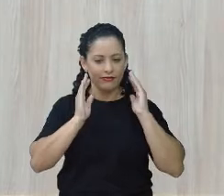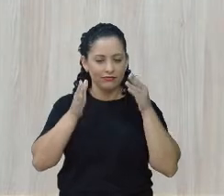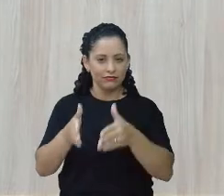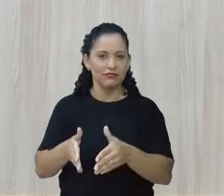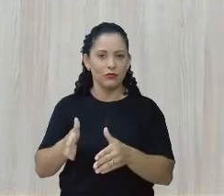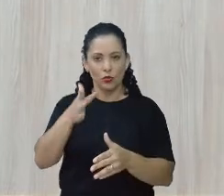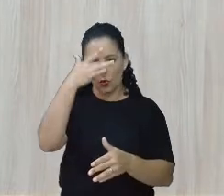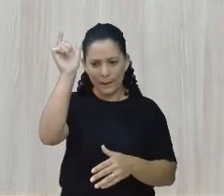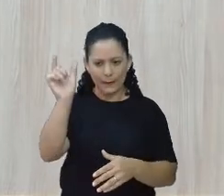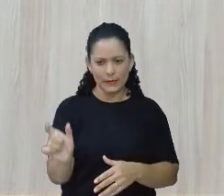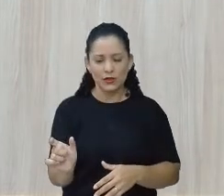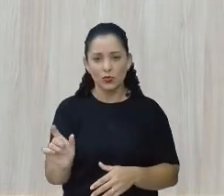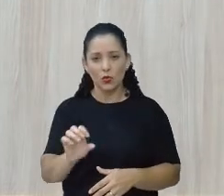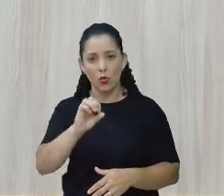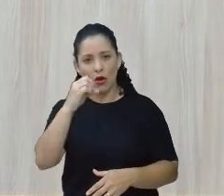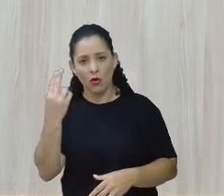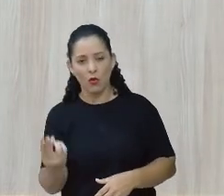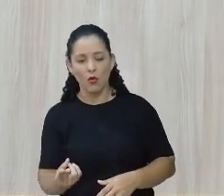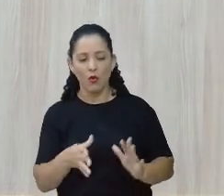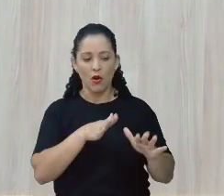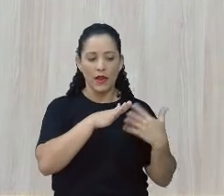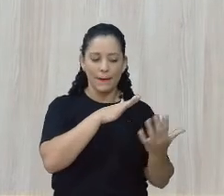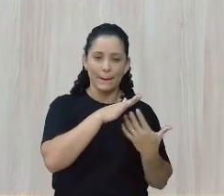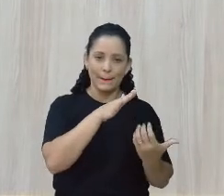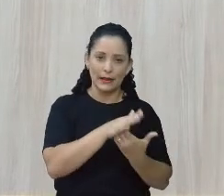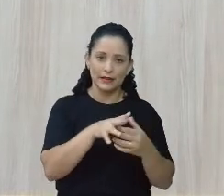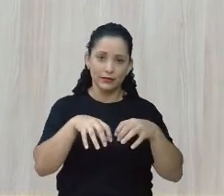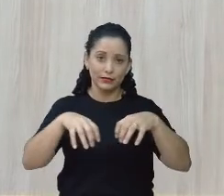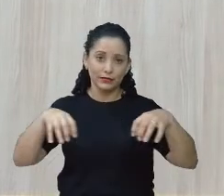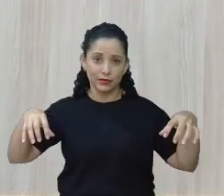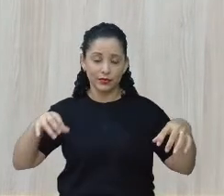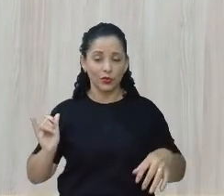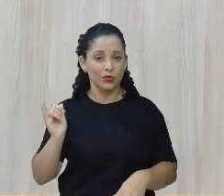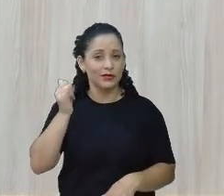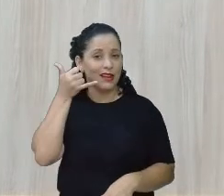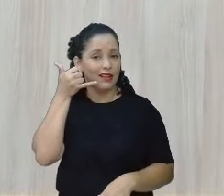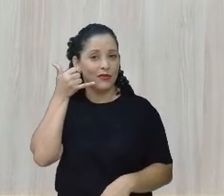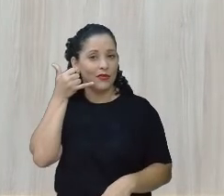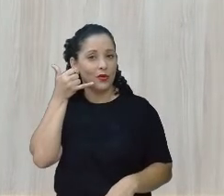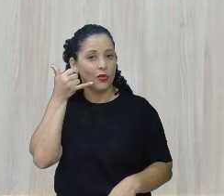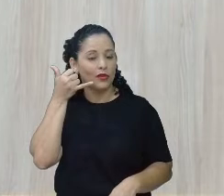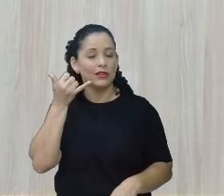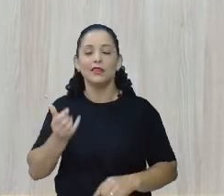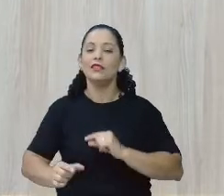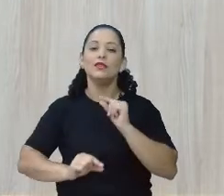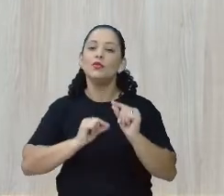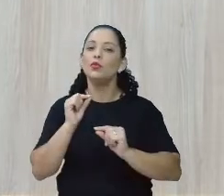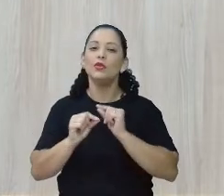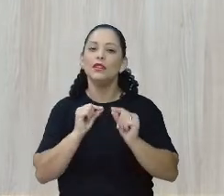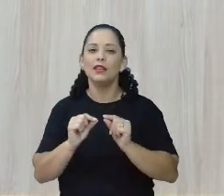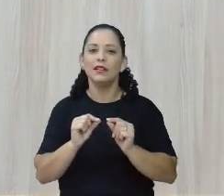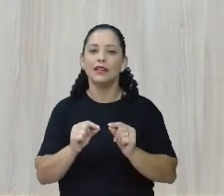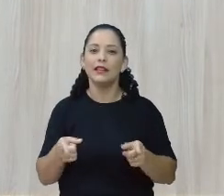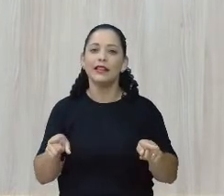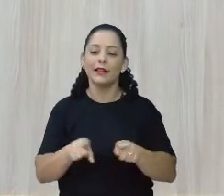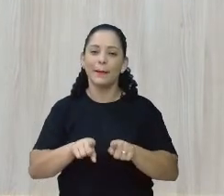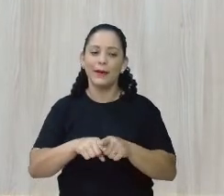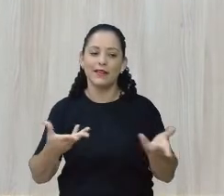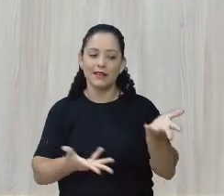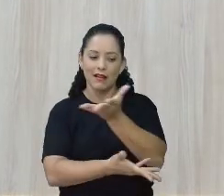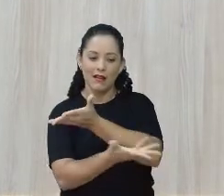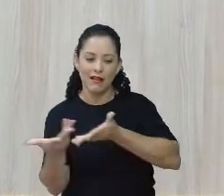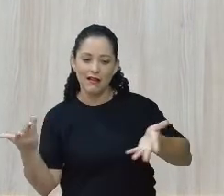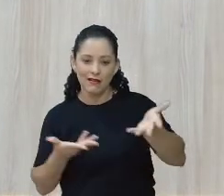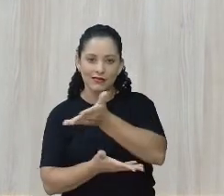uma pessoa ou com uma instituição, o telefone vai funcionar para fazer essa ponte entre